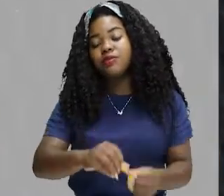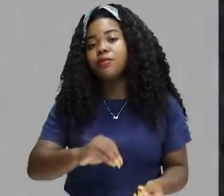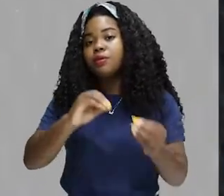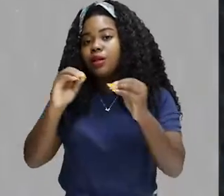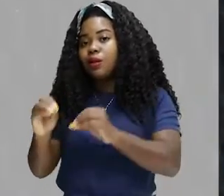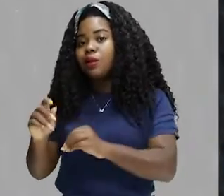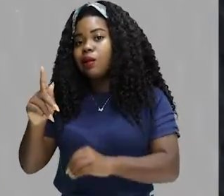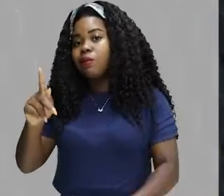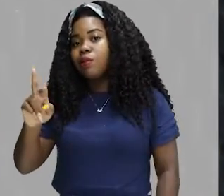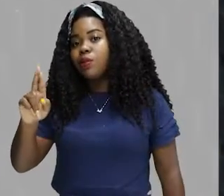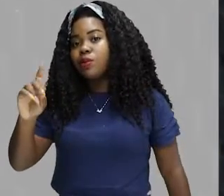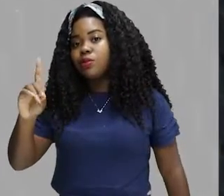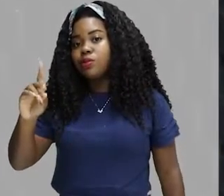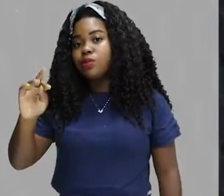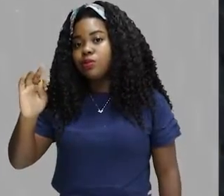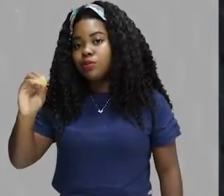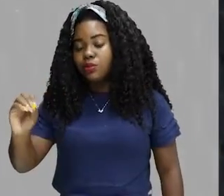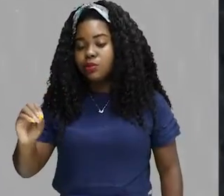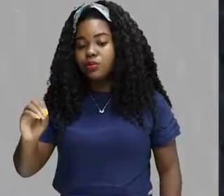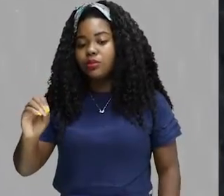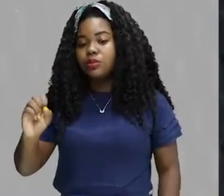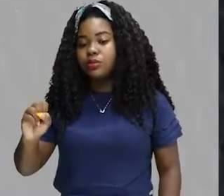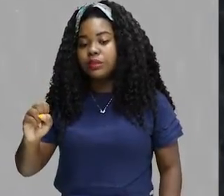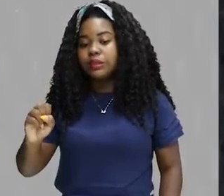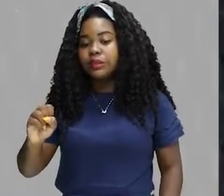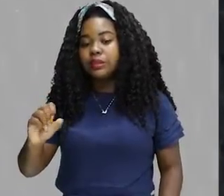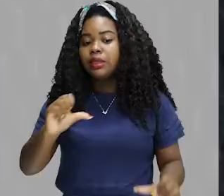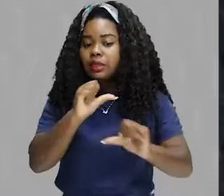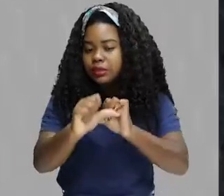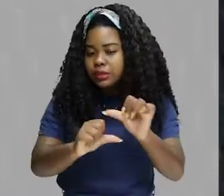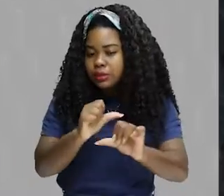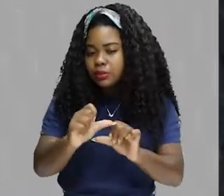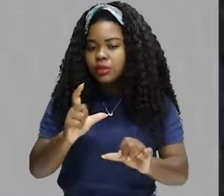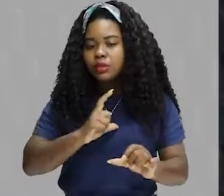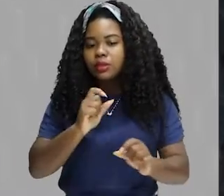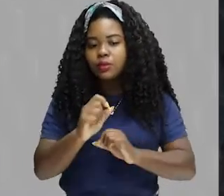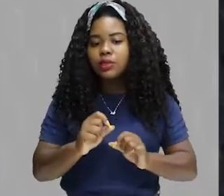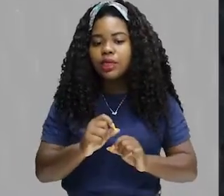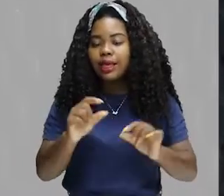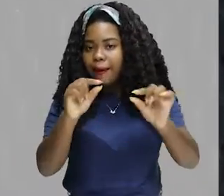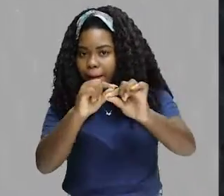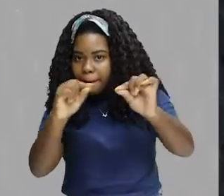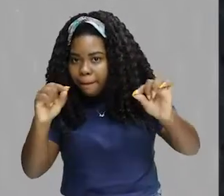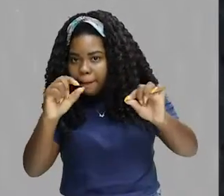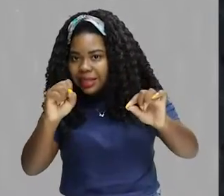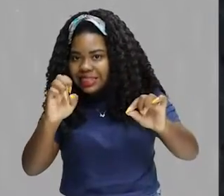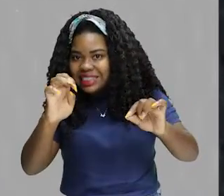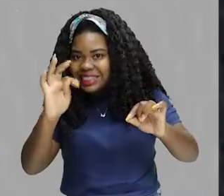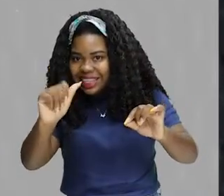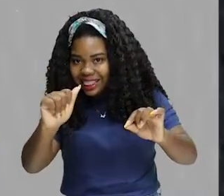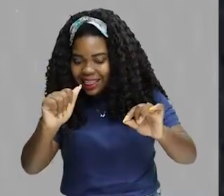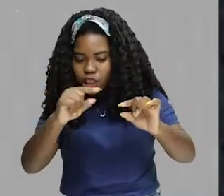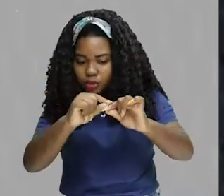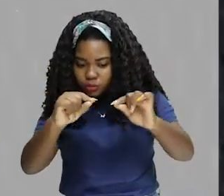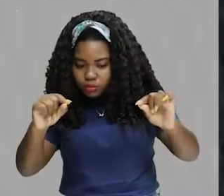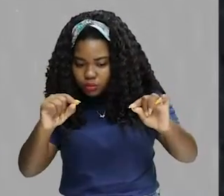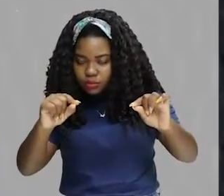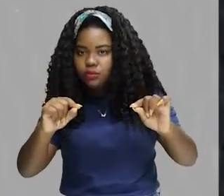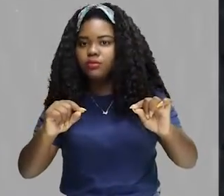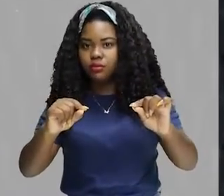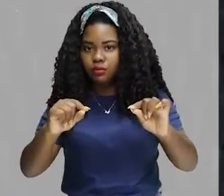produtos. E essa transformação ela é indicada por meio de uma seta, beleza? Então, eu posso dizer o seguinte,